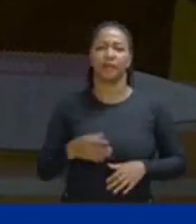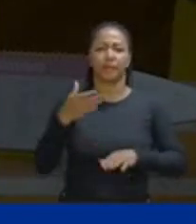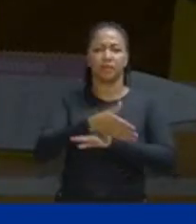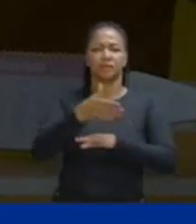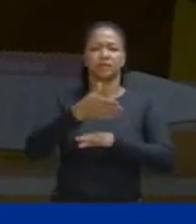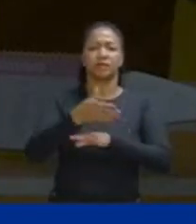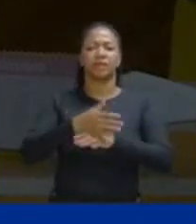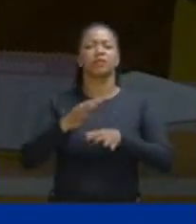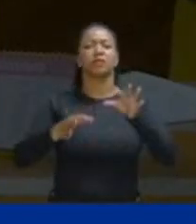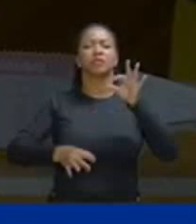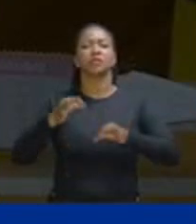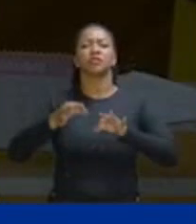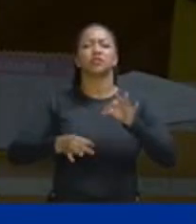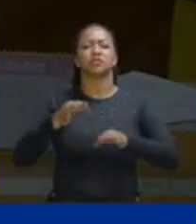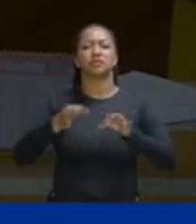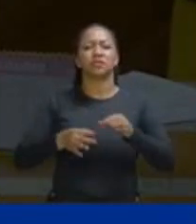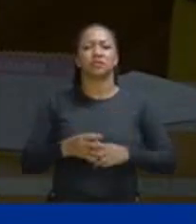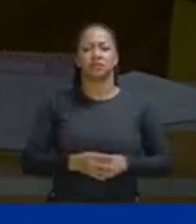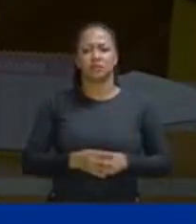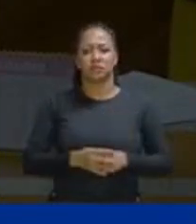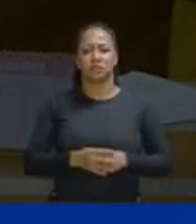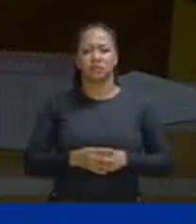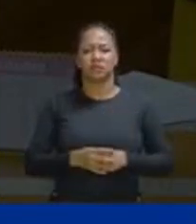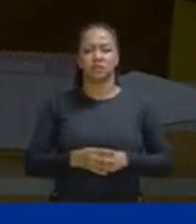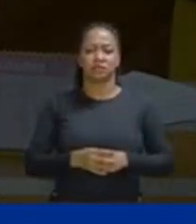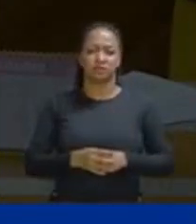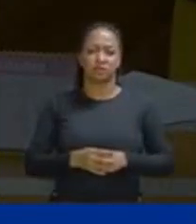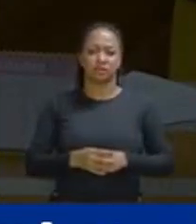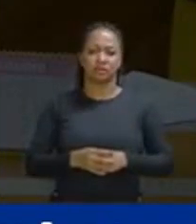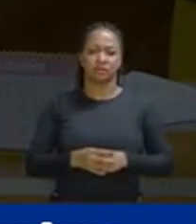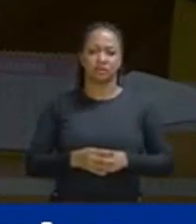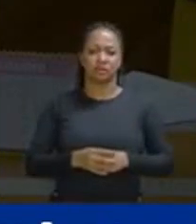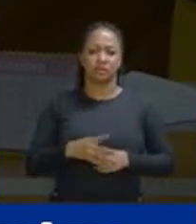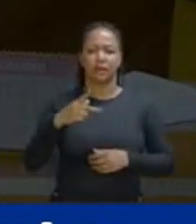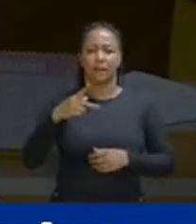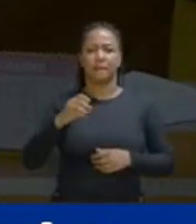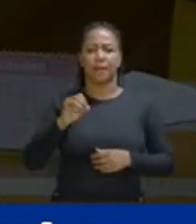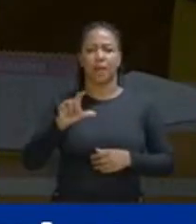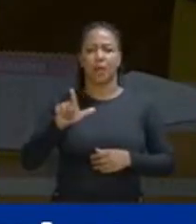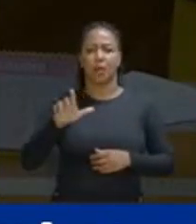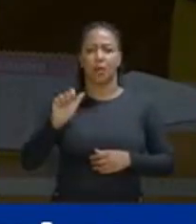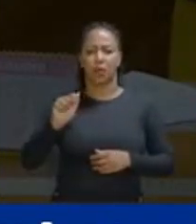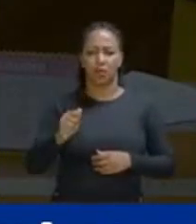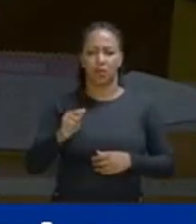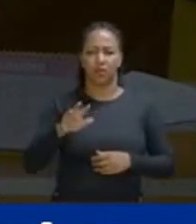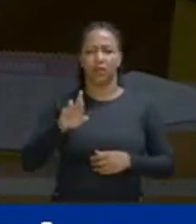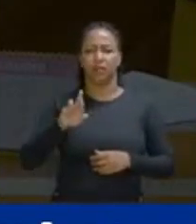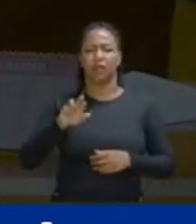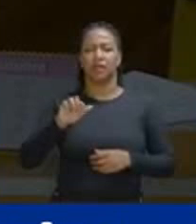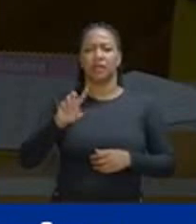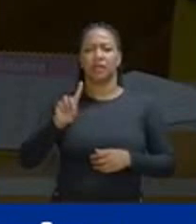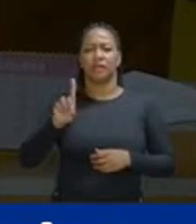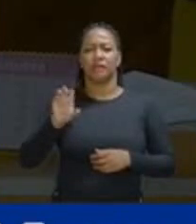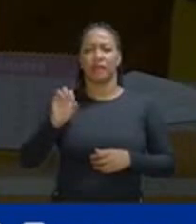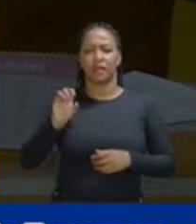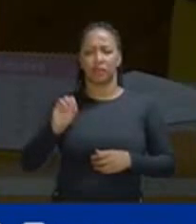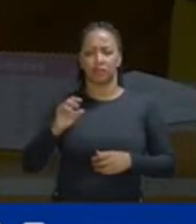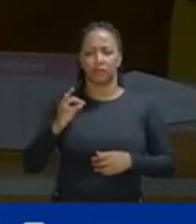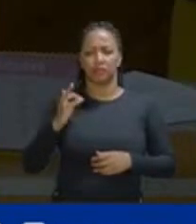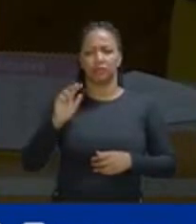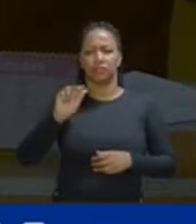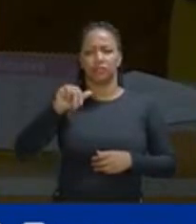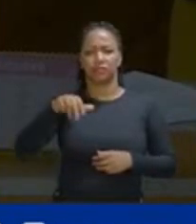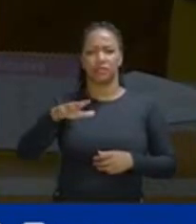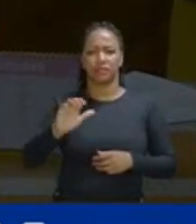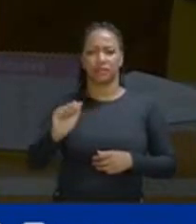vogais a juízes e juízas Paola Santos, Rivaldo Valente, Carlos Torque, Anselmo Gonçalves e Tina